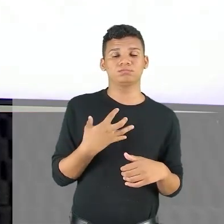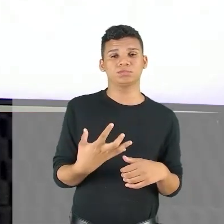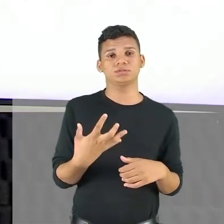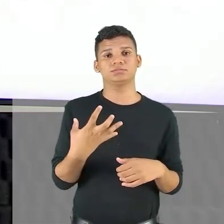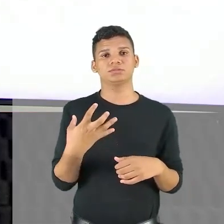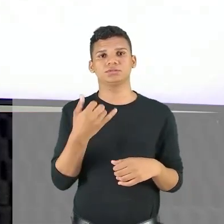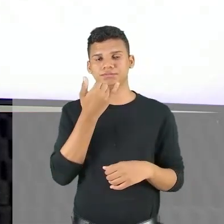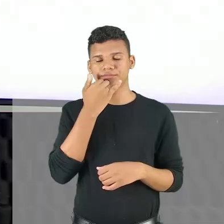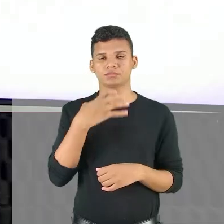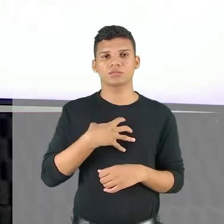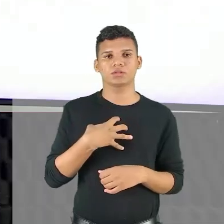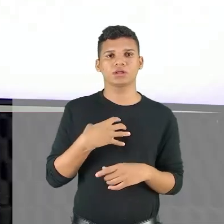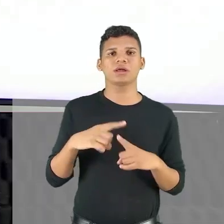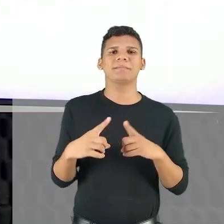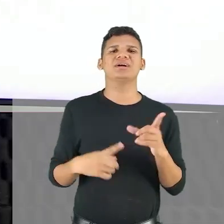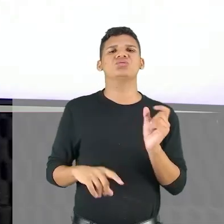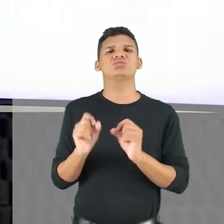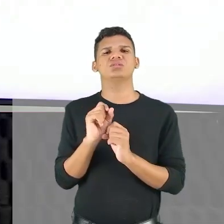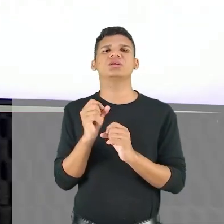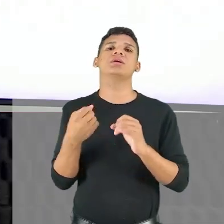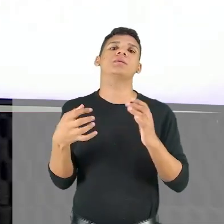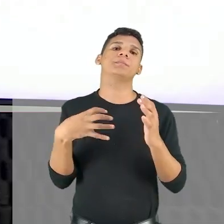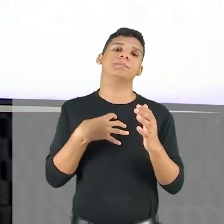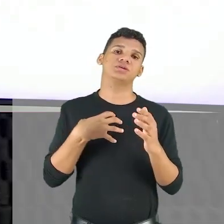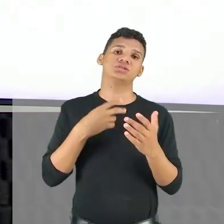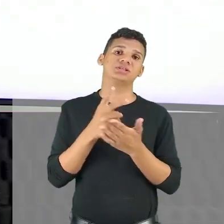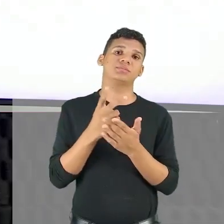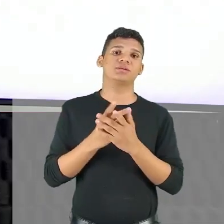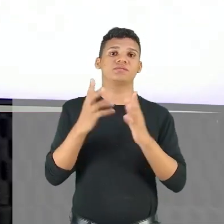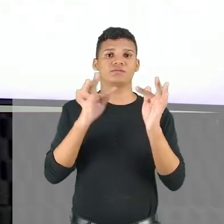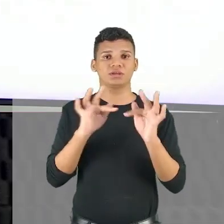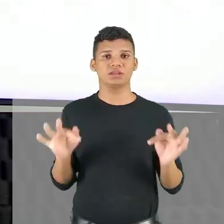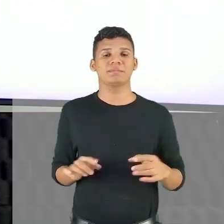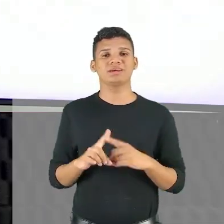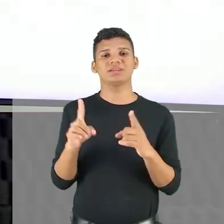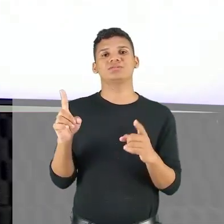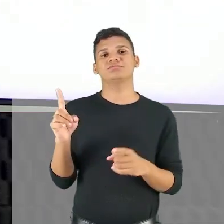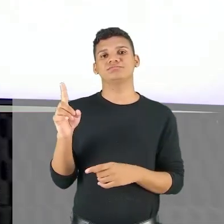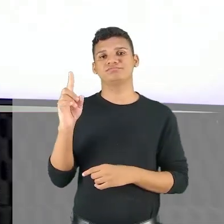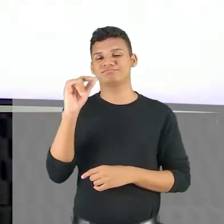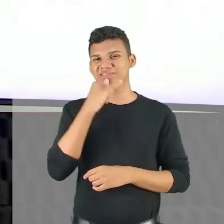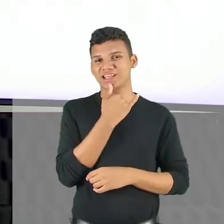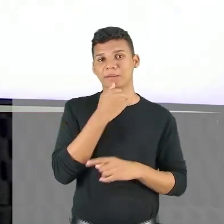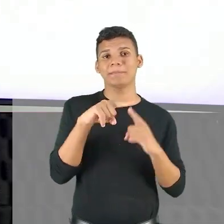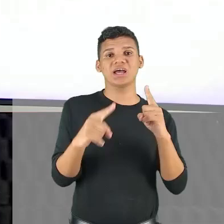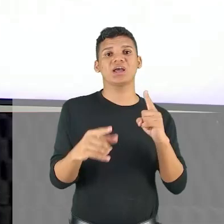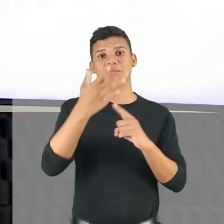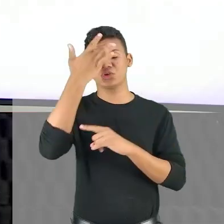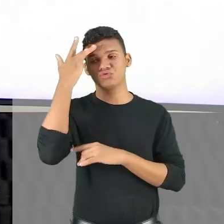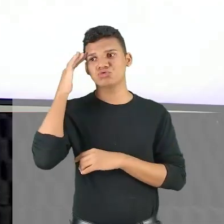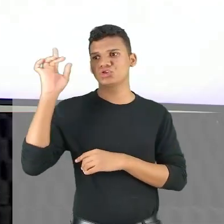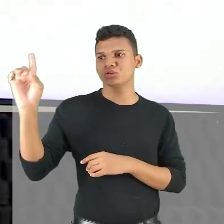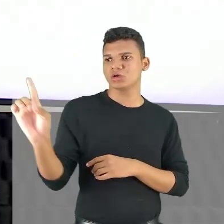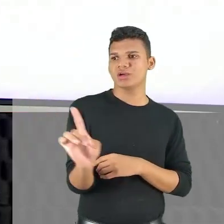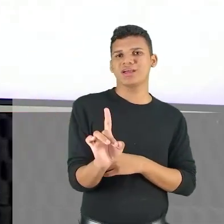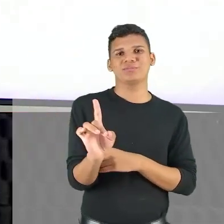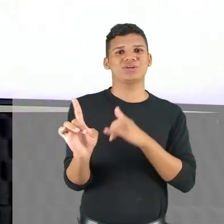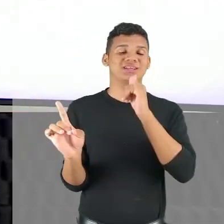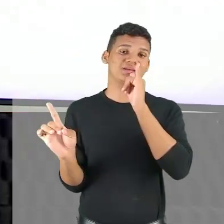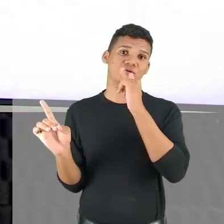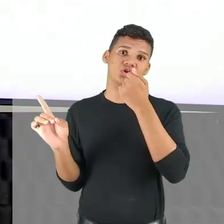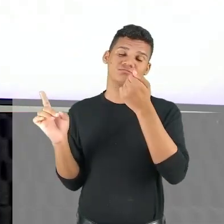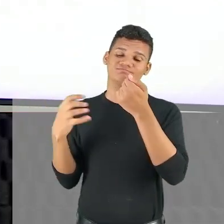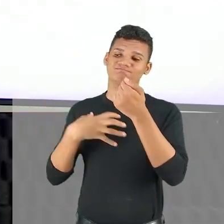Pero llegó alguien e eu me puse feliz. Então, agora, ainda há pouco eu estava triste, mas quando alguém chegou, eu fiquei